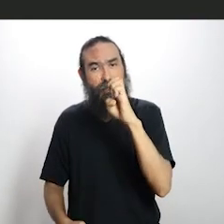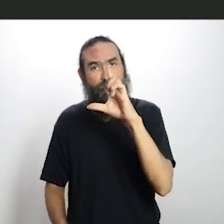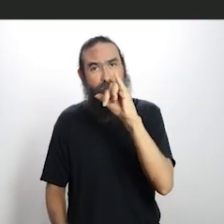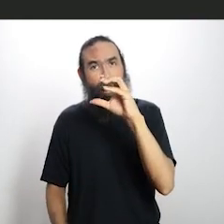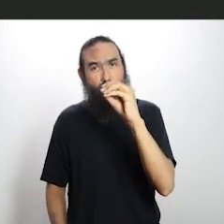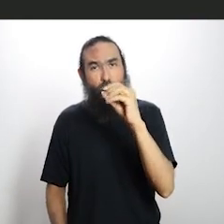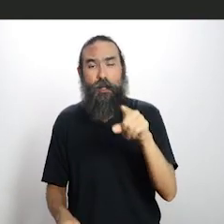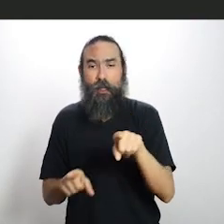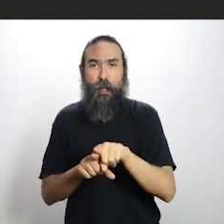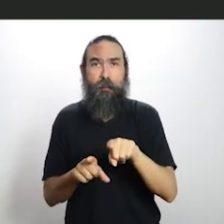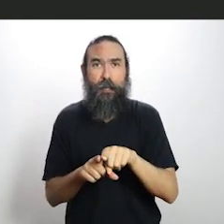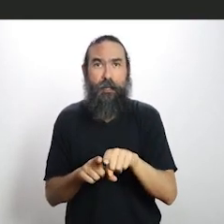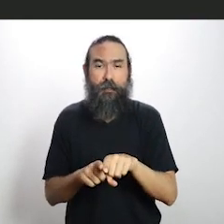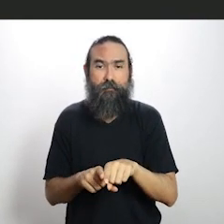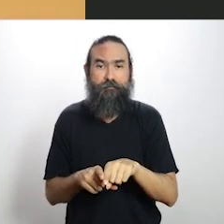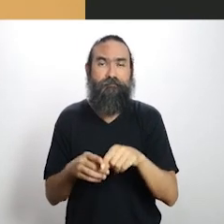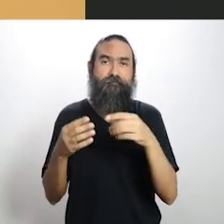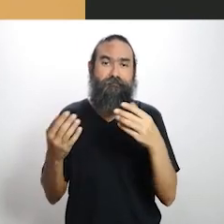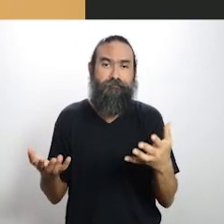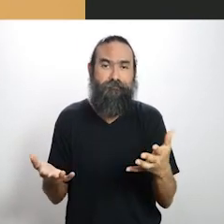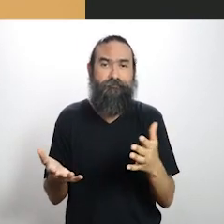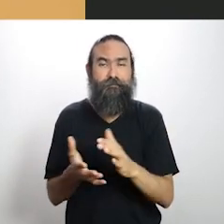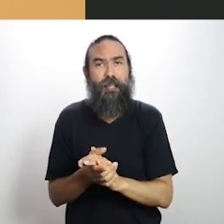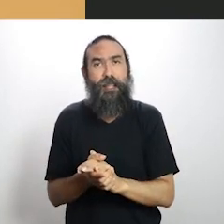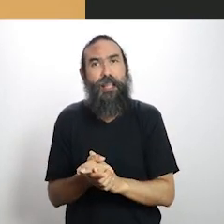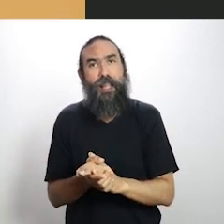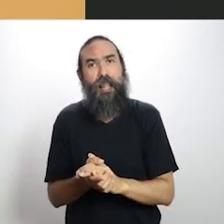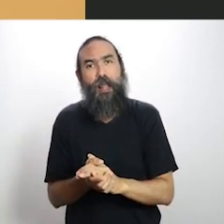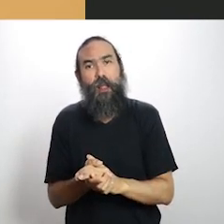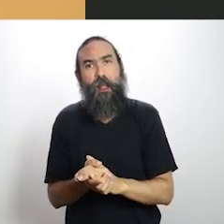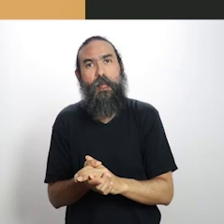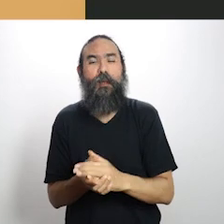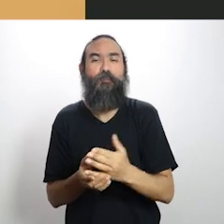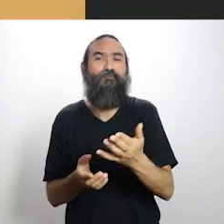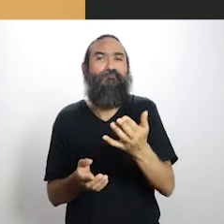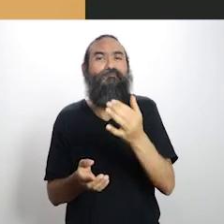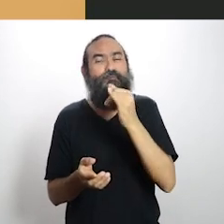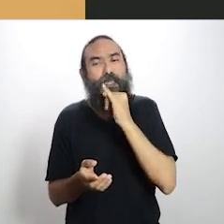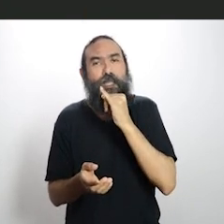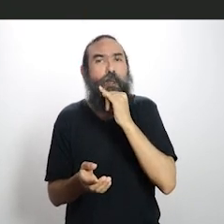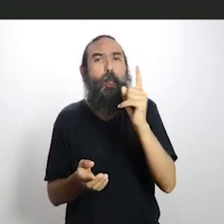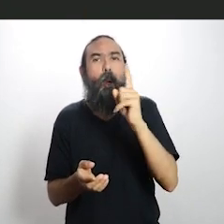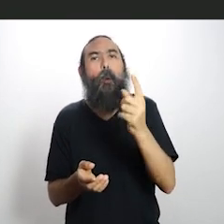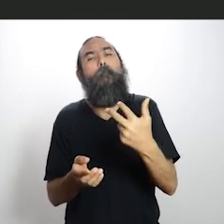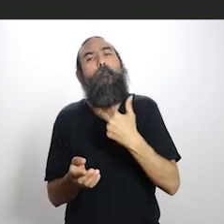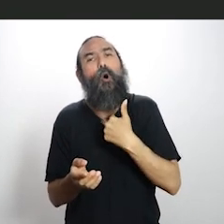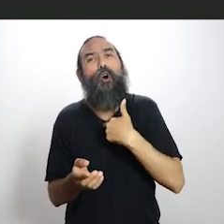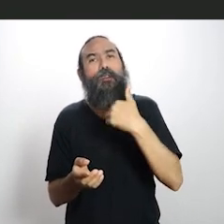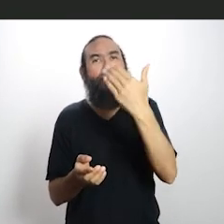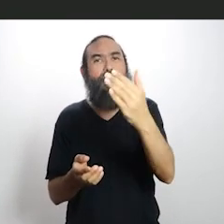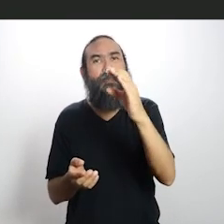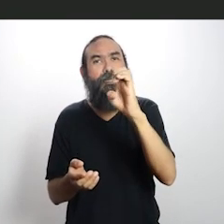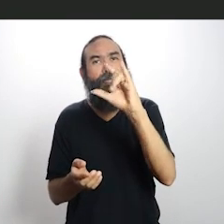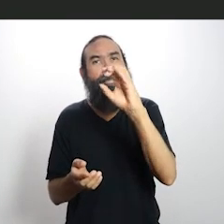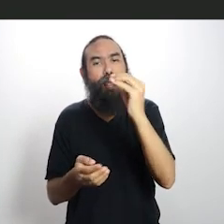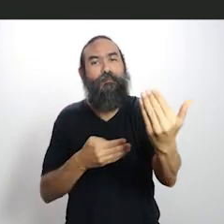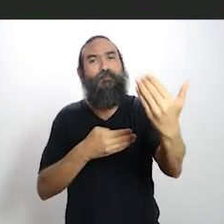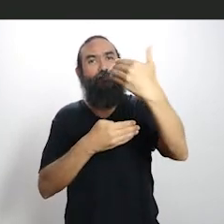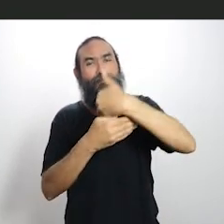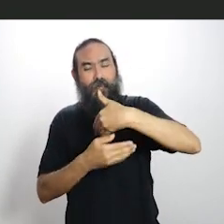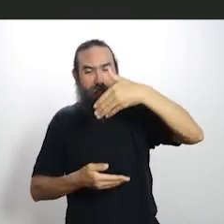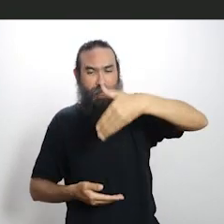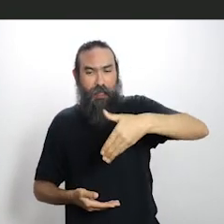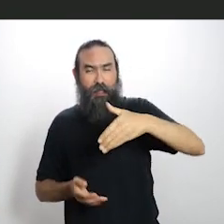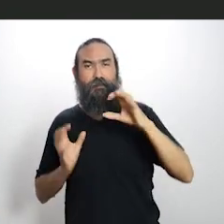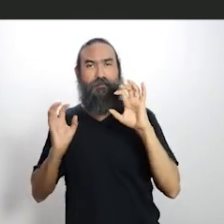eu também o ex-ministro aí o Juca também tive um pouco contato via os os pontos de cultura os